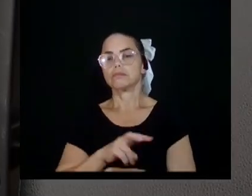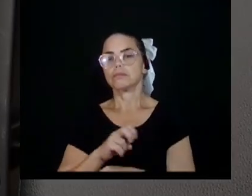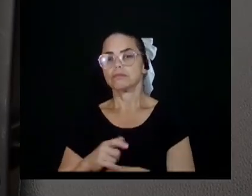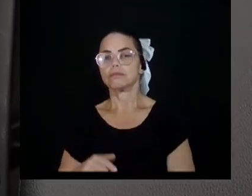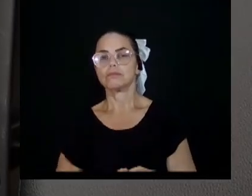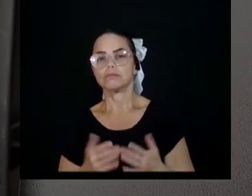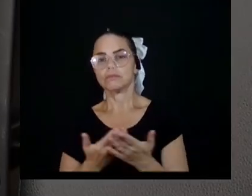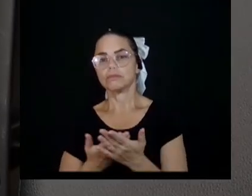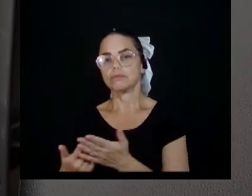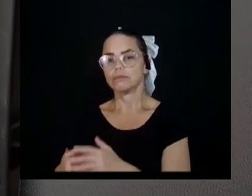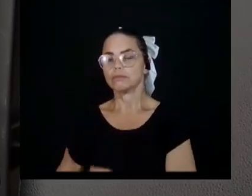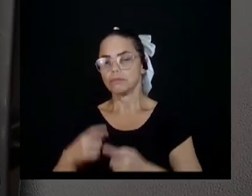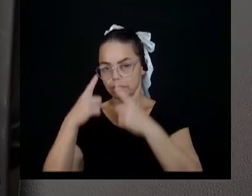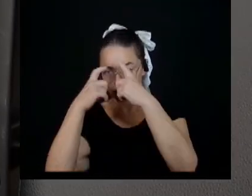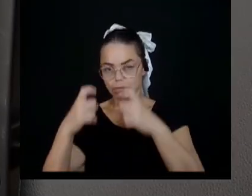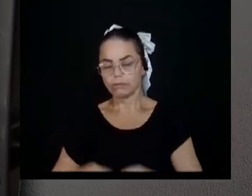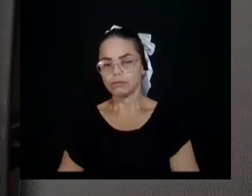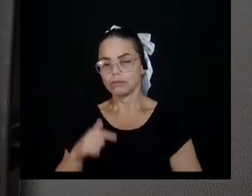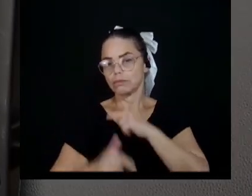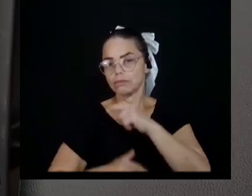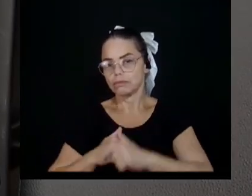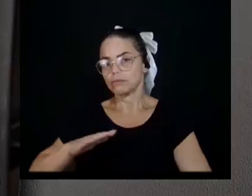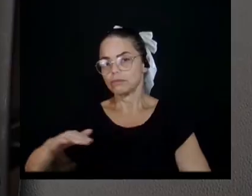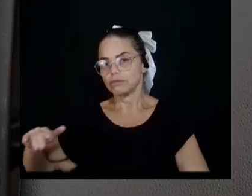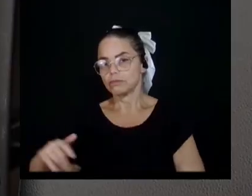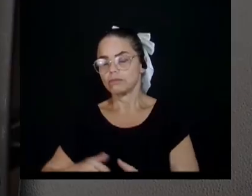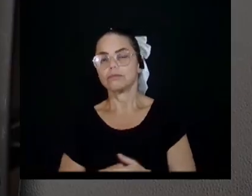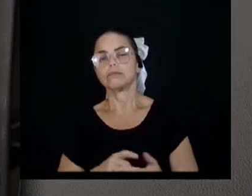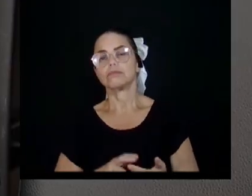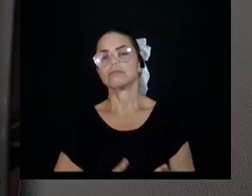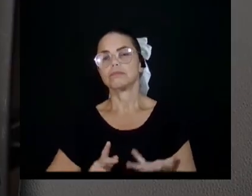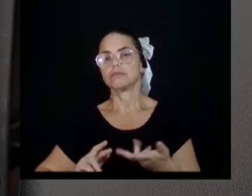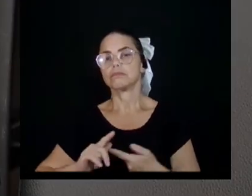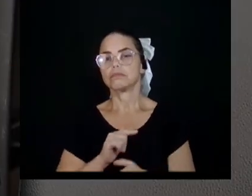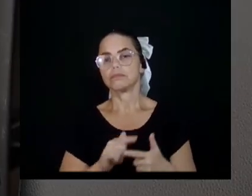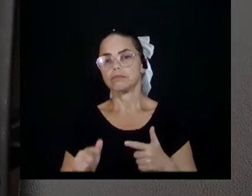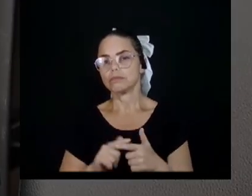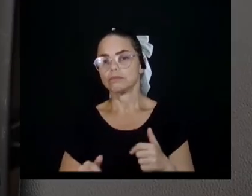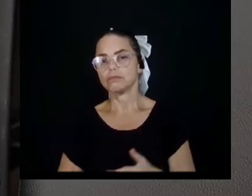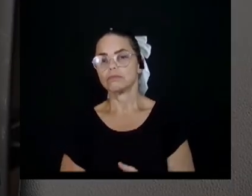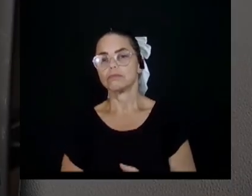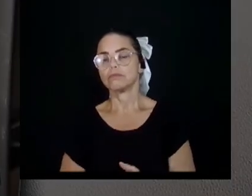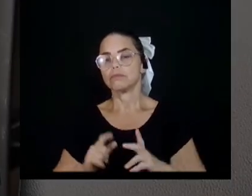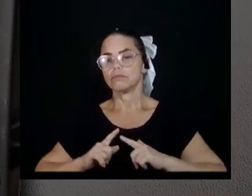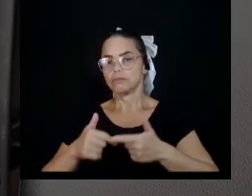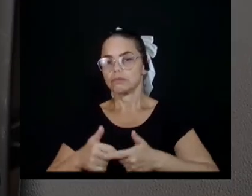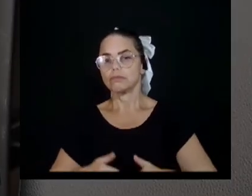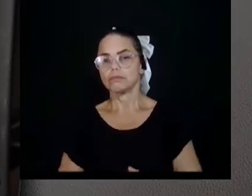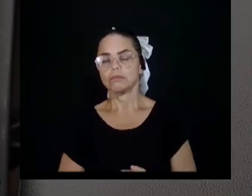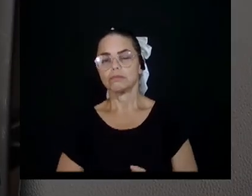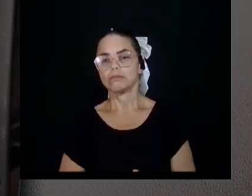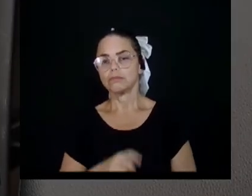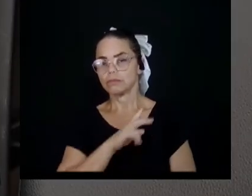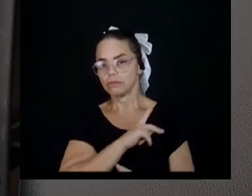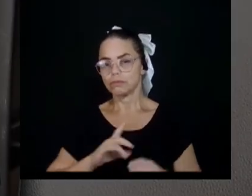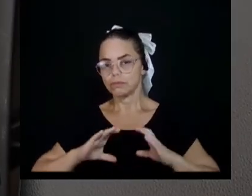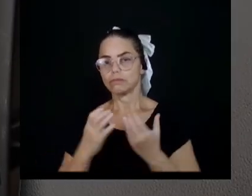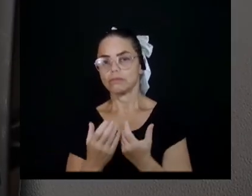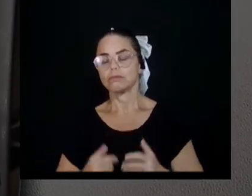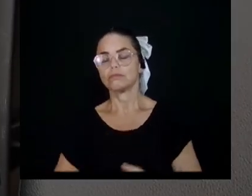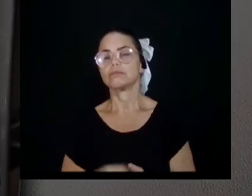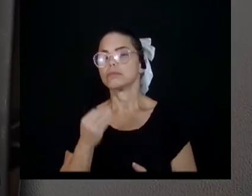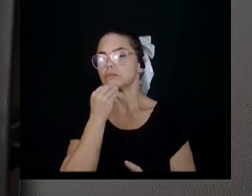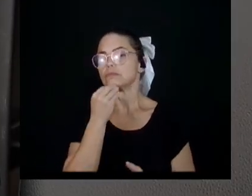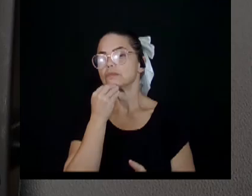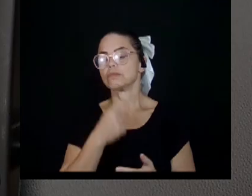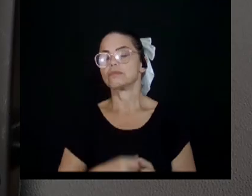trabalho infantil, de várias questões que precisam ser enfrentadas. Então, presidir essa comissão é uma grande oportunidade de reforçar